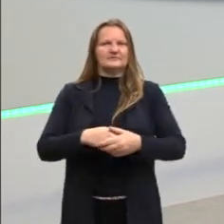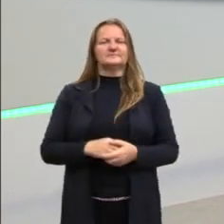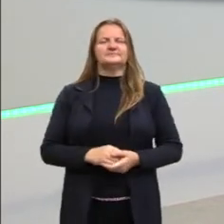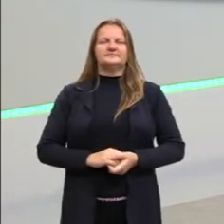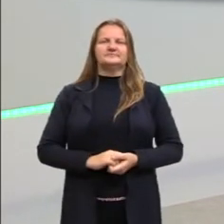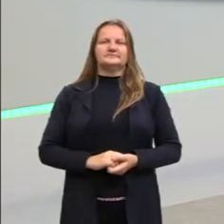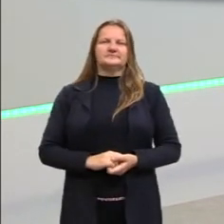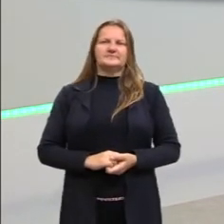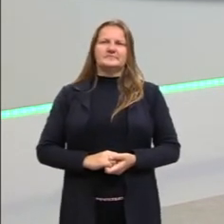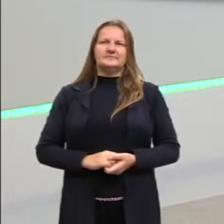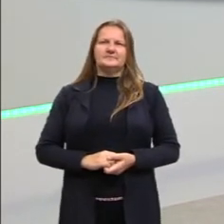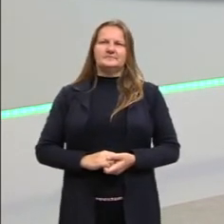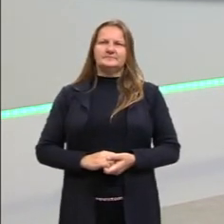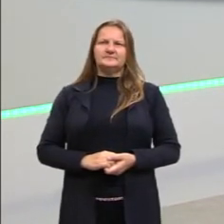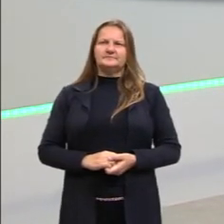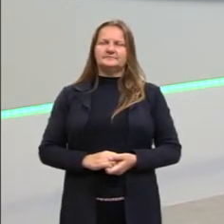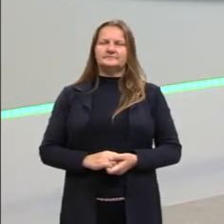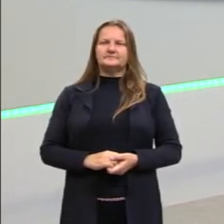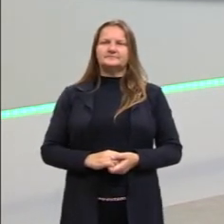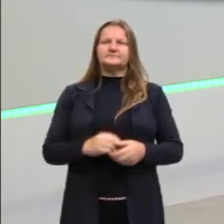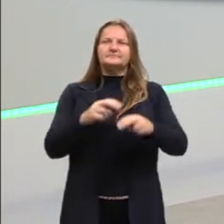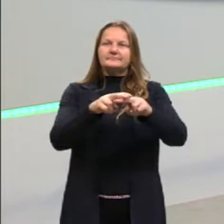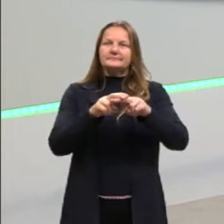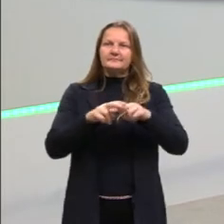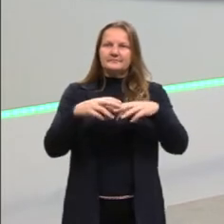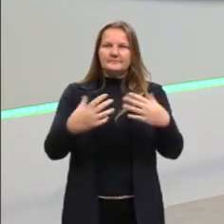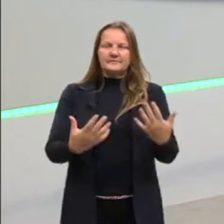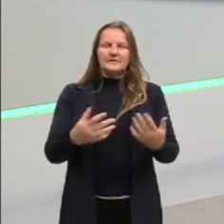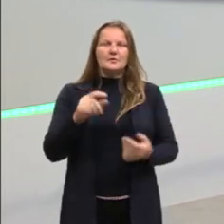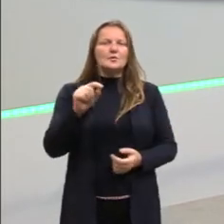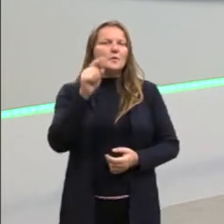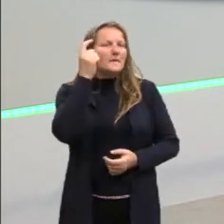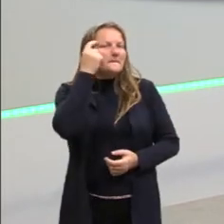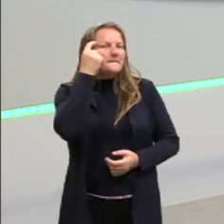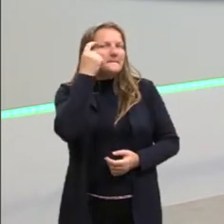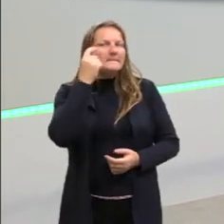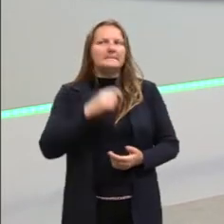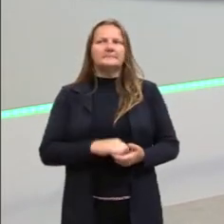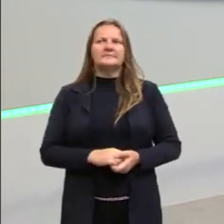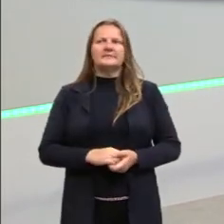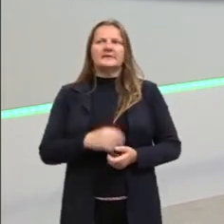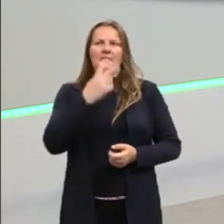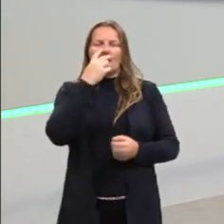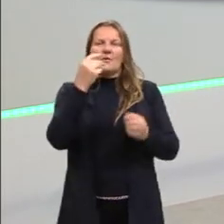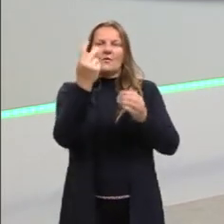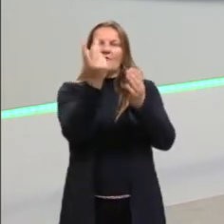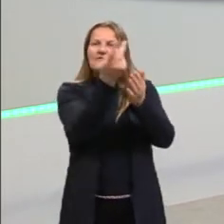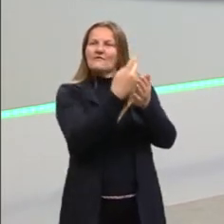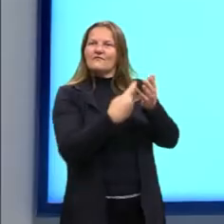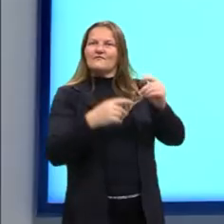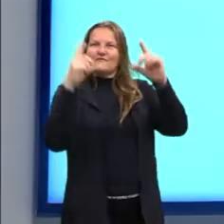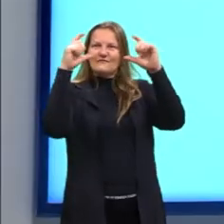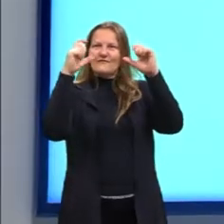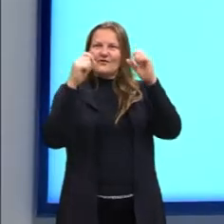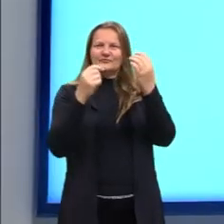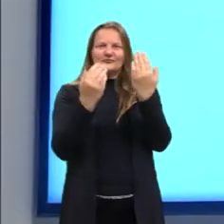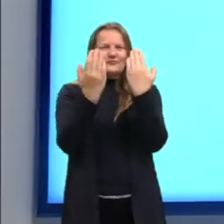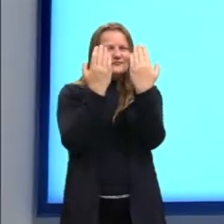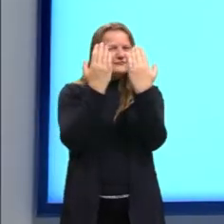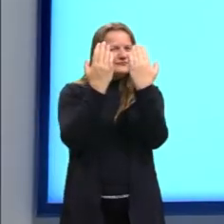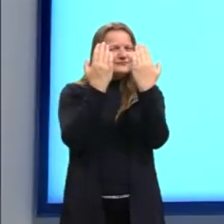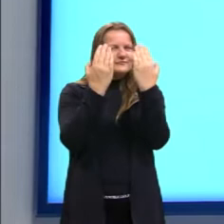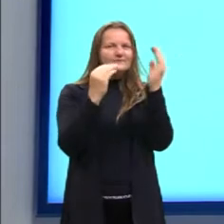Enem. E para isso, né, eu quero que vocês pensem sempre, aí eu trouxe uma imagem como uma analogia,